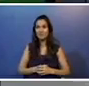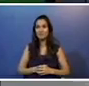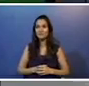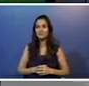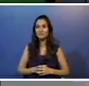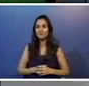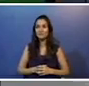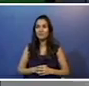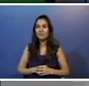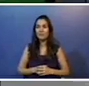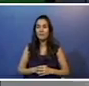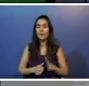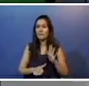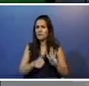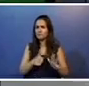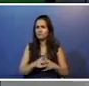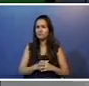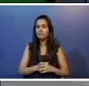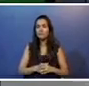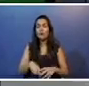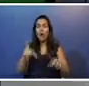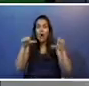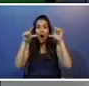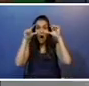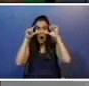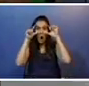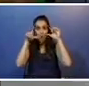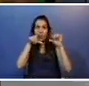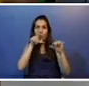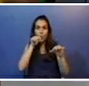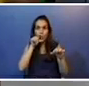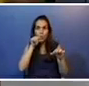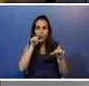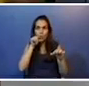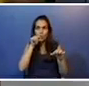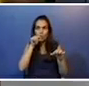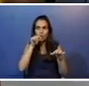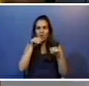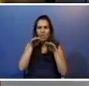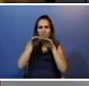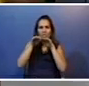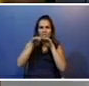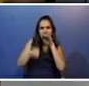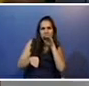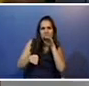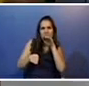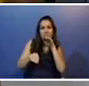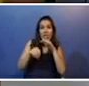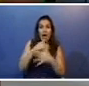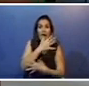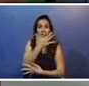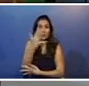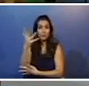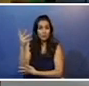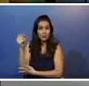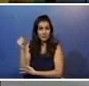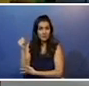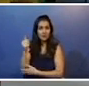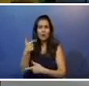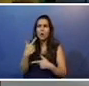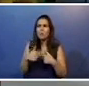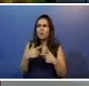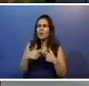assinalar? A primeira. As corujas desequilibram a natureza, pois